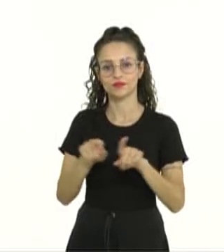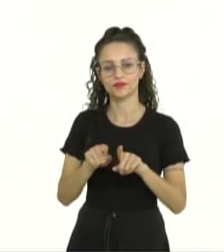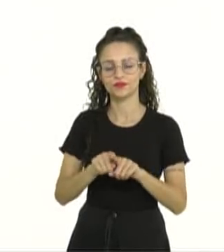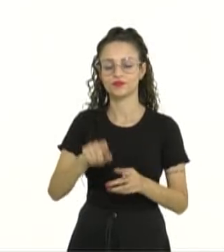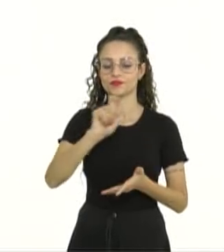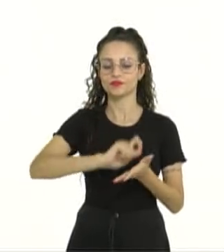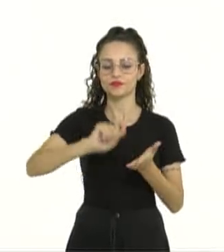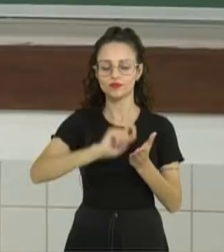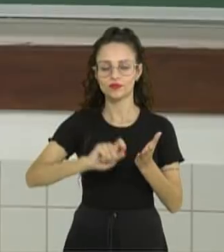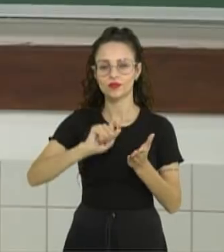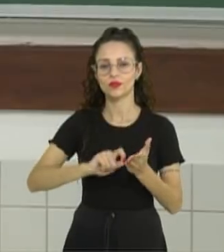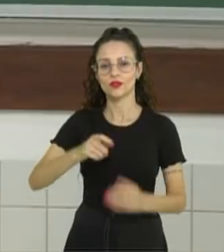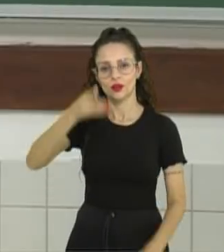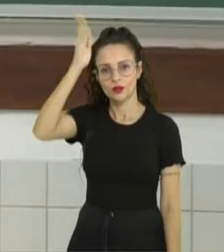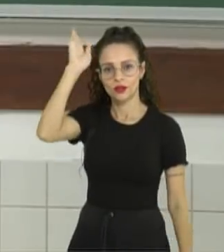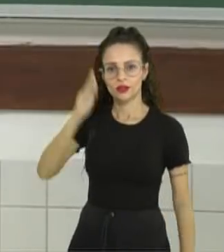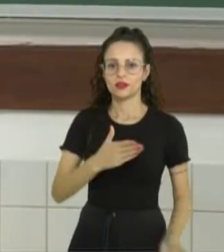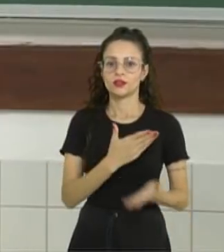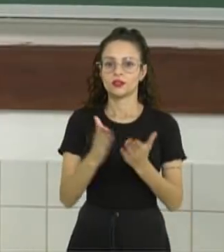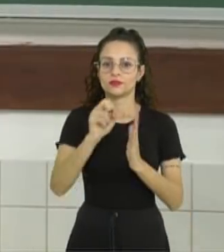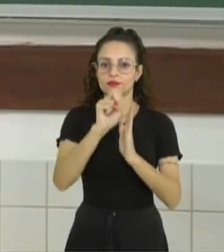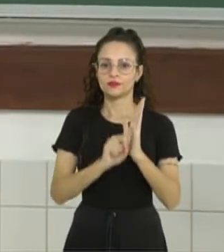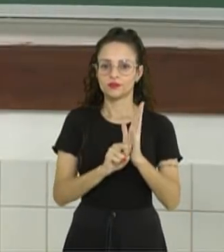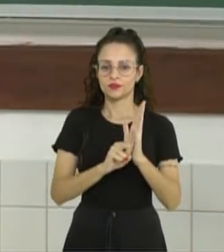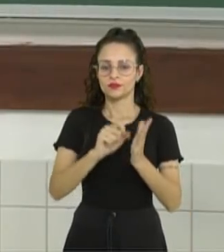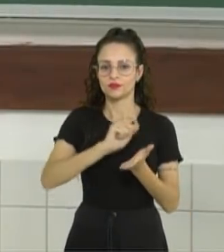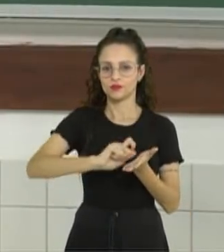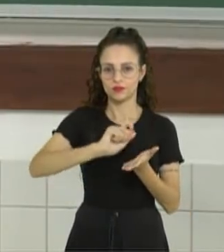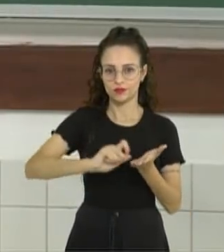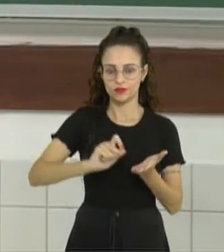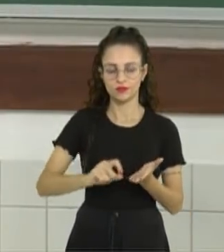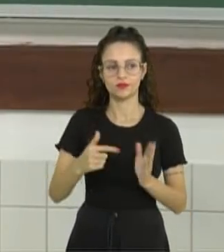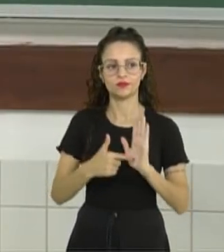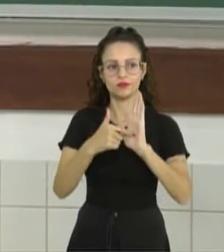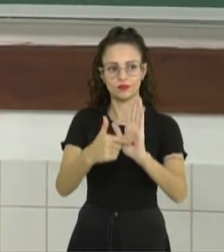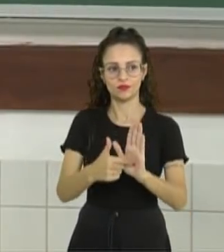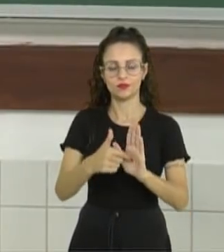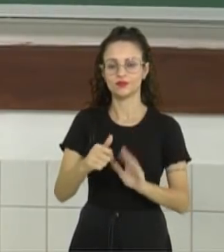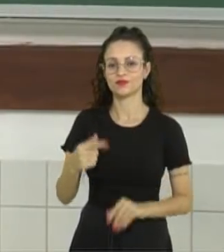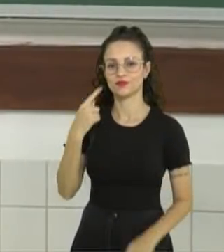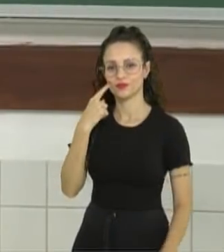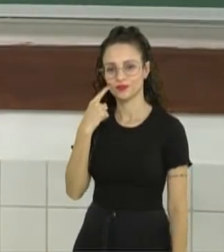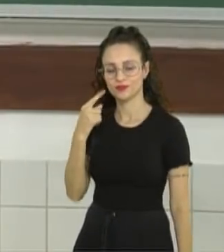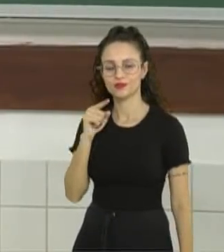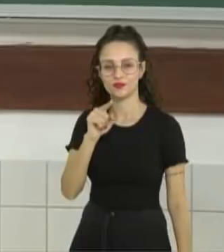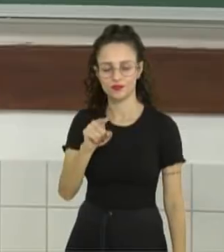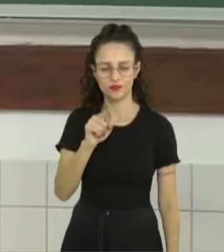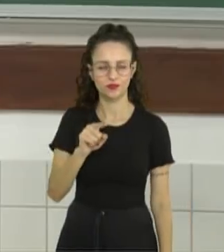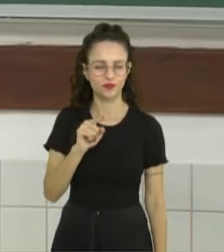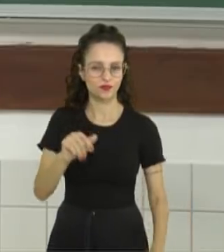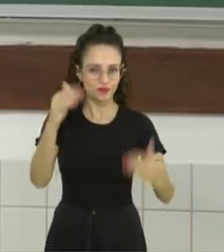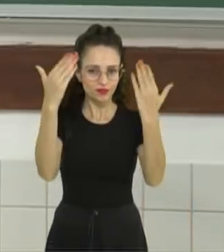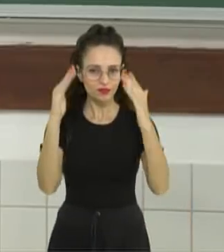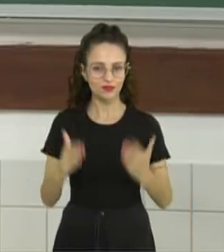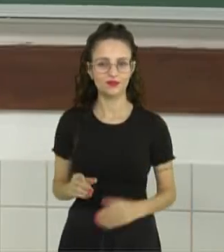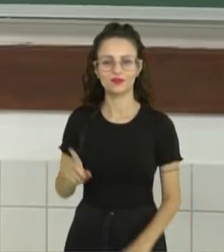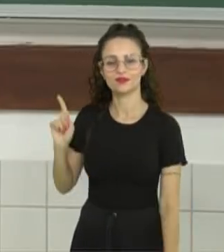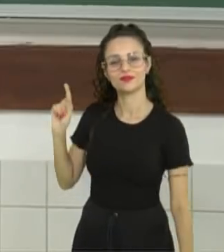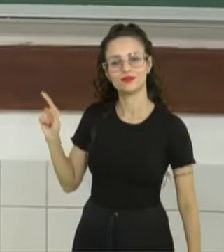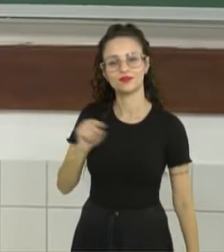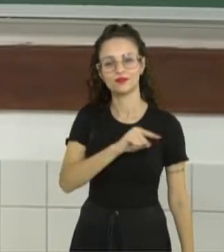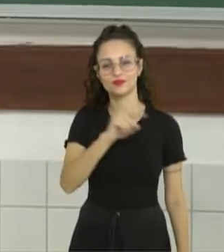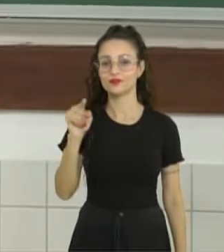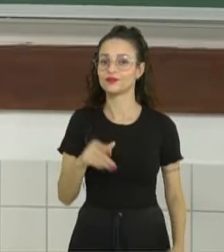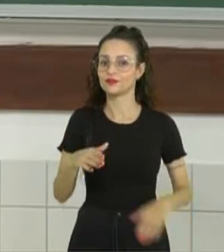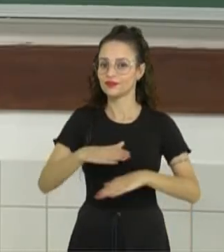dos séculos. Sempre começa uma aula fazendo uma discussão, trazendo uma problemática para vocês. Não um problema, uma problemática. Vocês vão